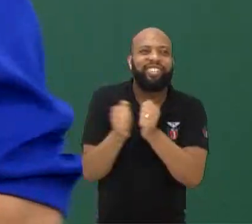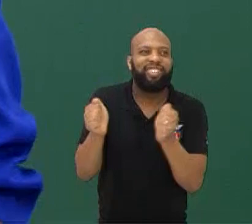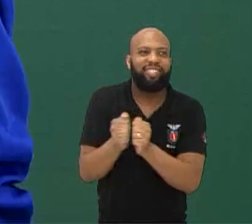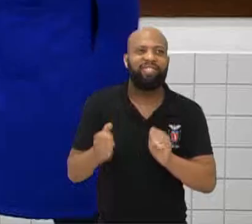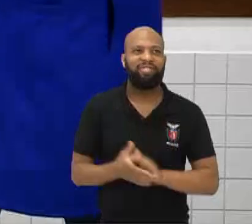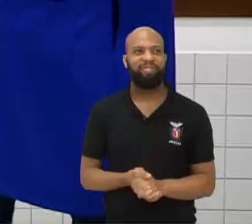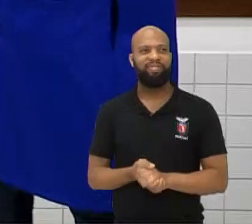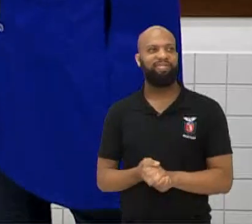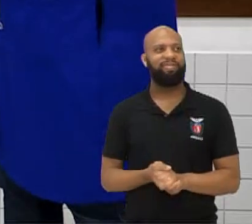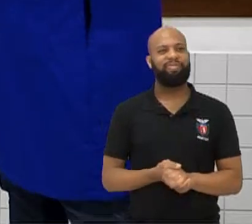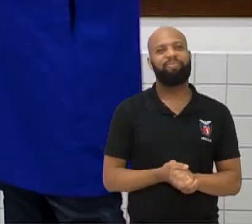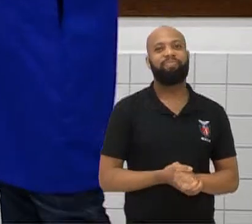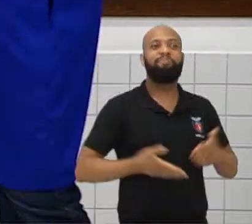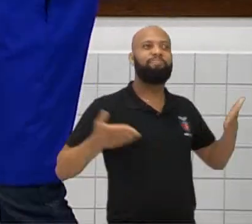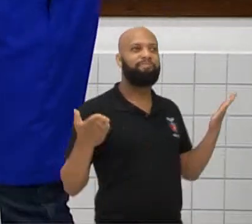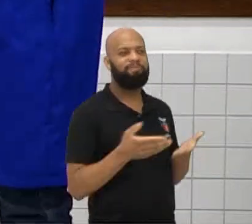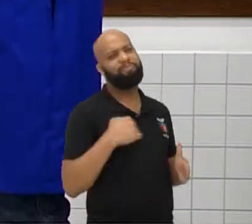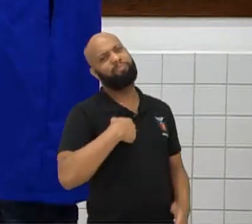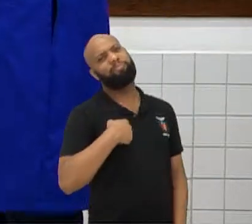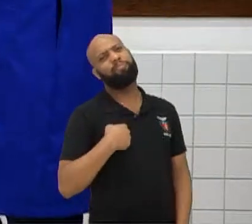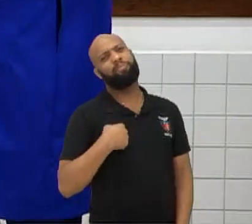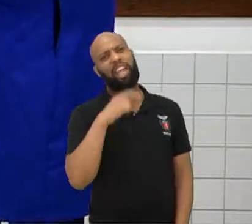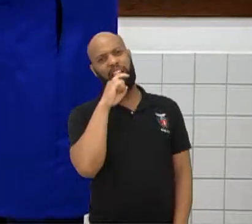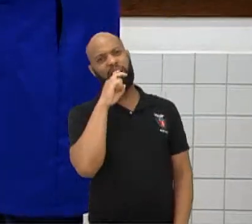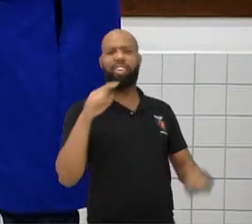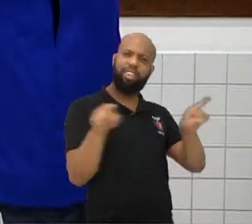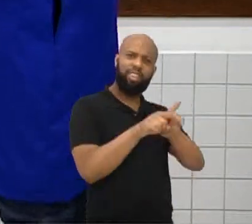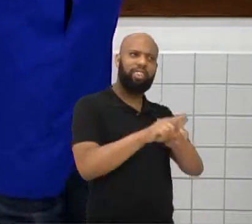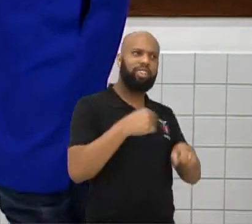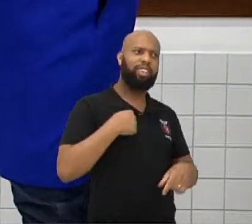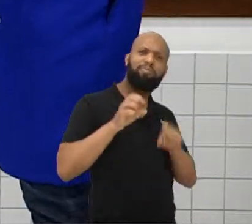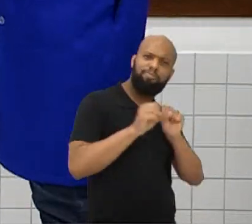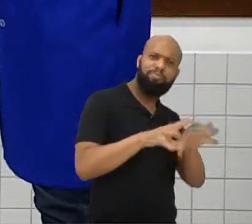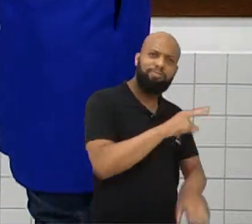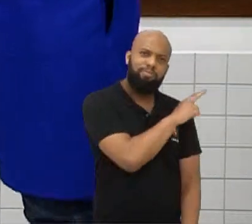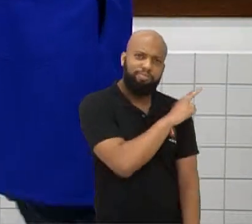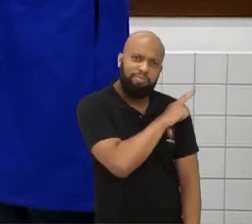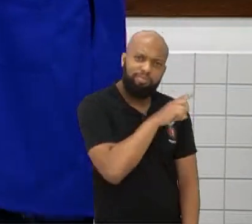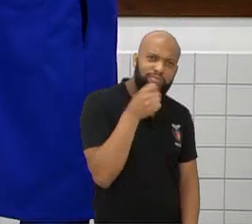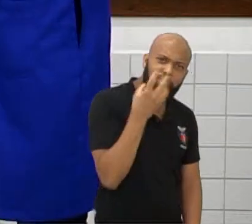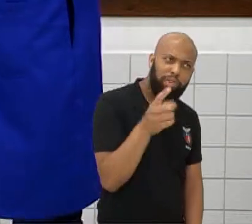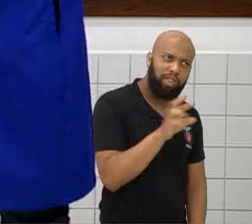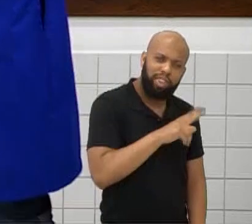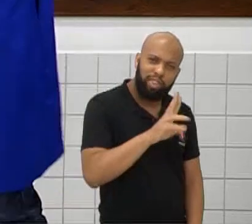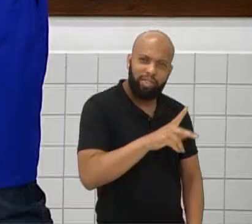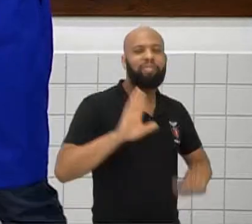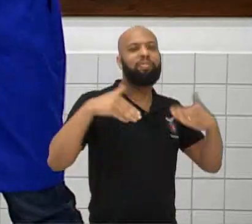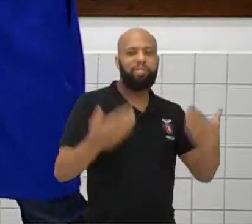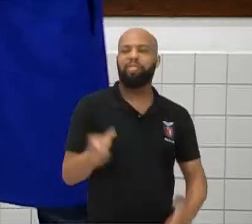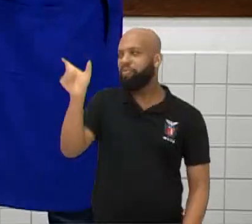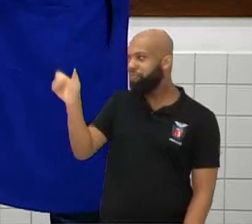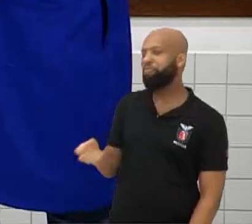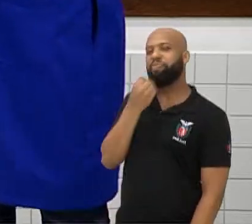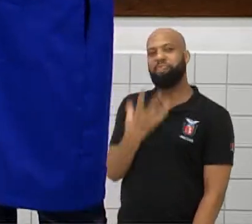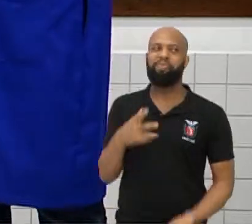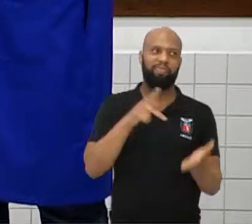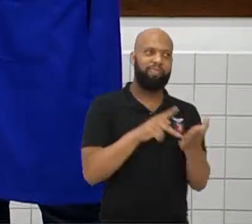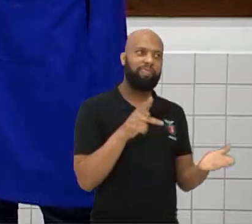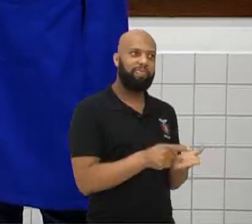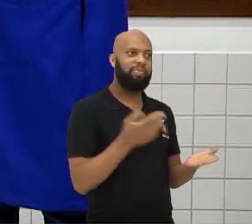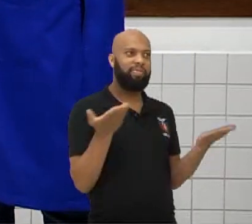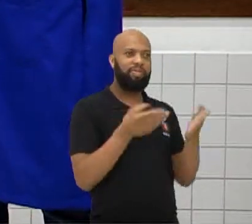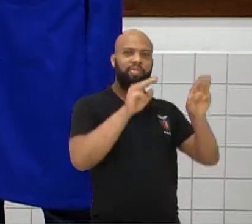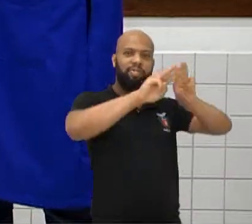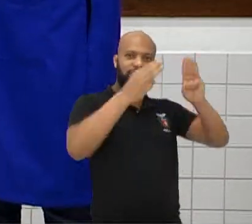aí? Ah, agora eu fico com ciúmes. Eu tô aqui dando outro segundo ano, não tá bom para vocês? Marlon, grande pessoa. Aqui eu trago para vocês